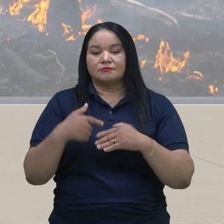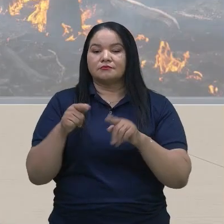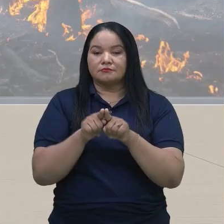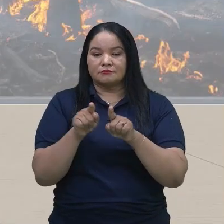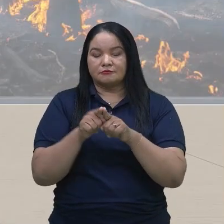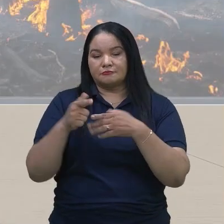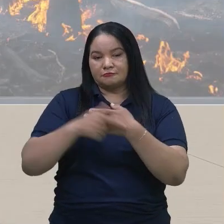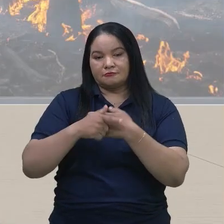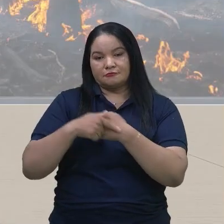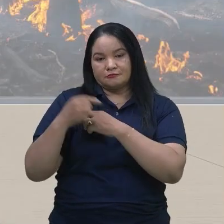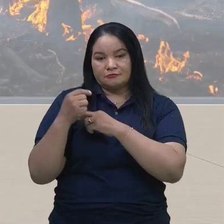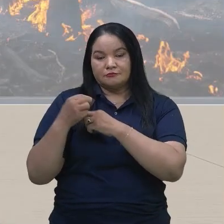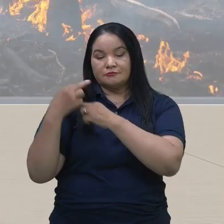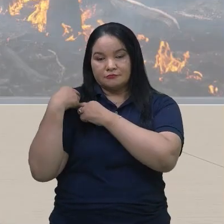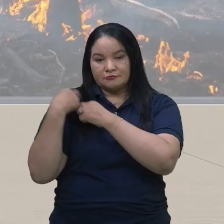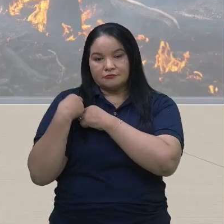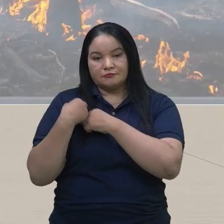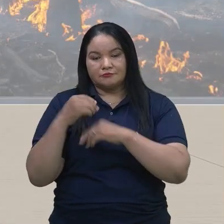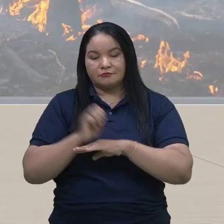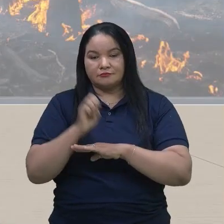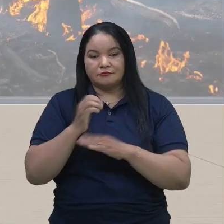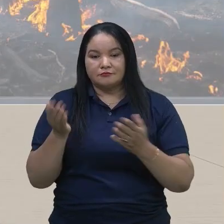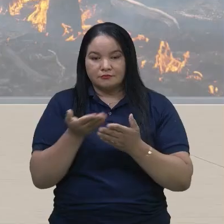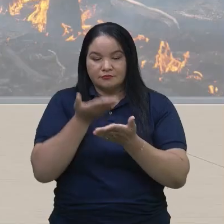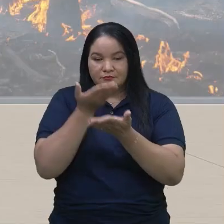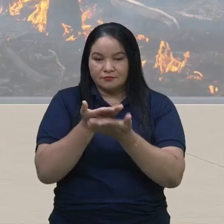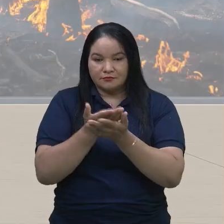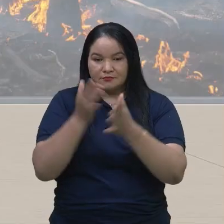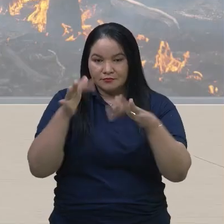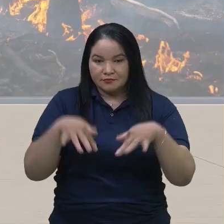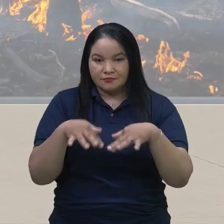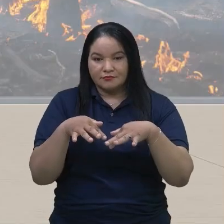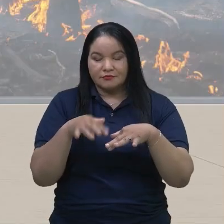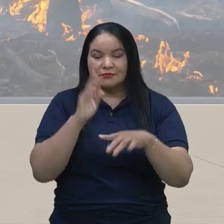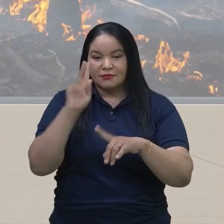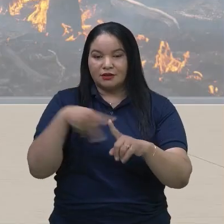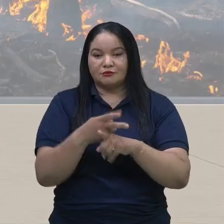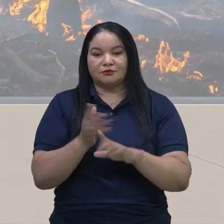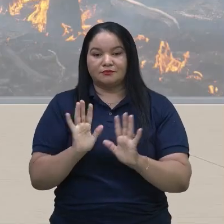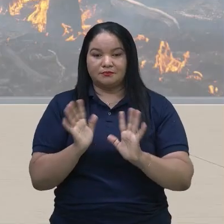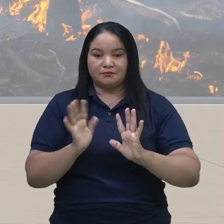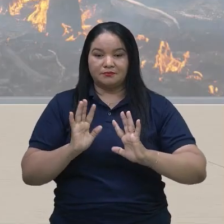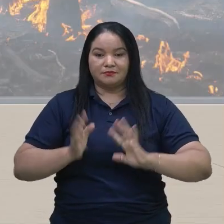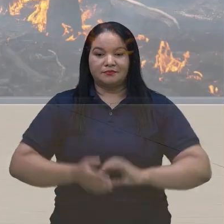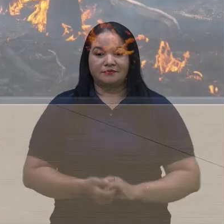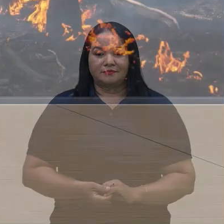né? Isso, então aqui a gente termina, né, a nossa aula de hoje e até uma próxima aula.